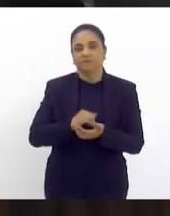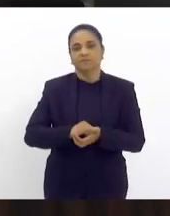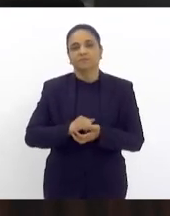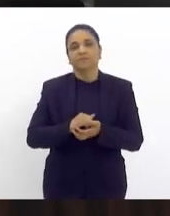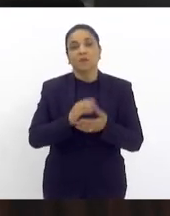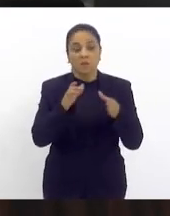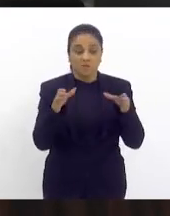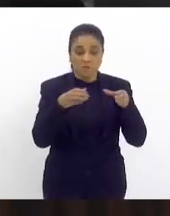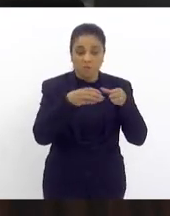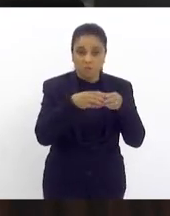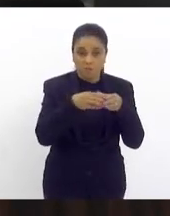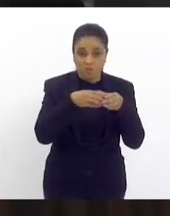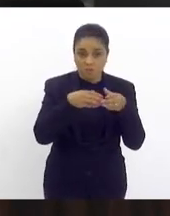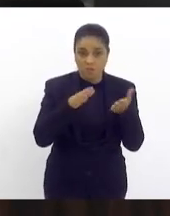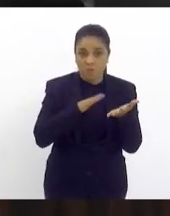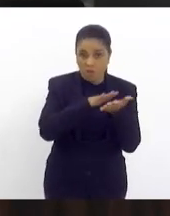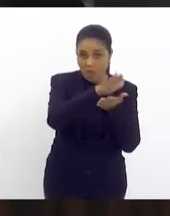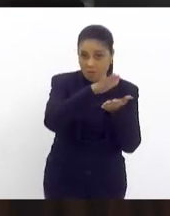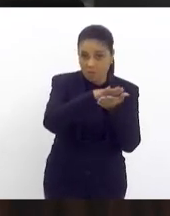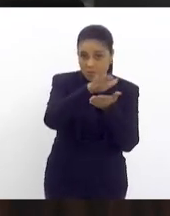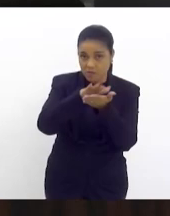vai a publicação